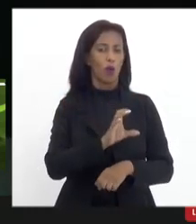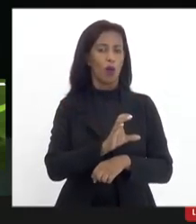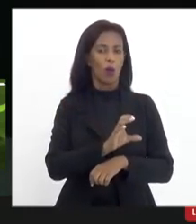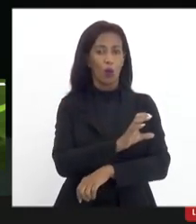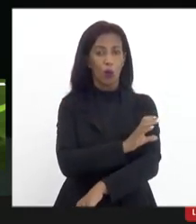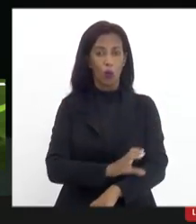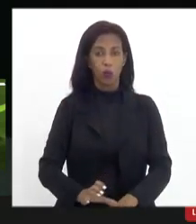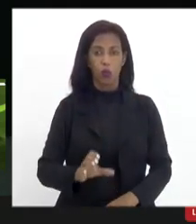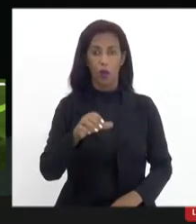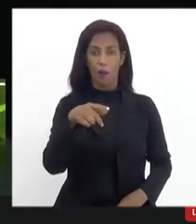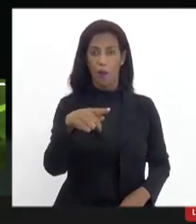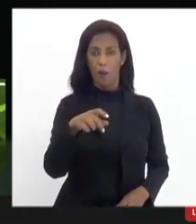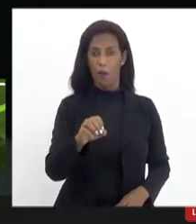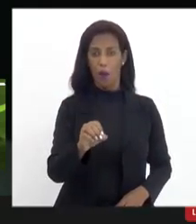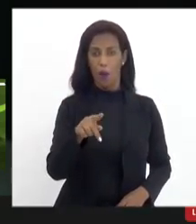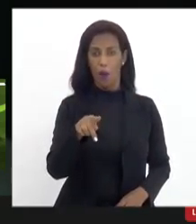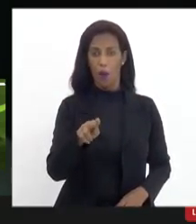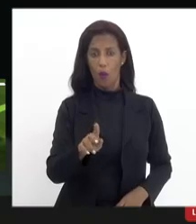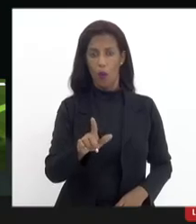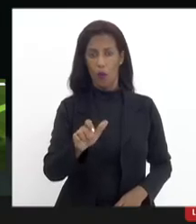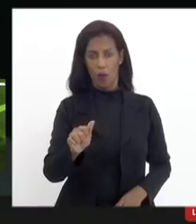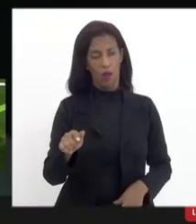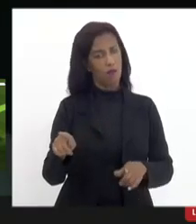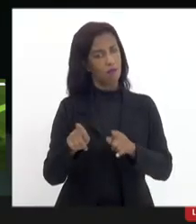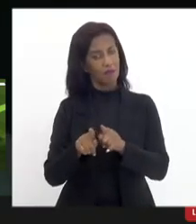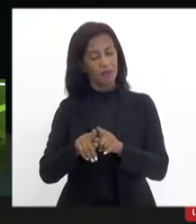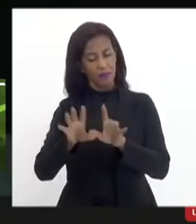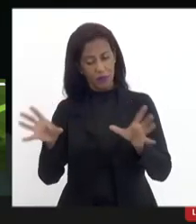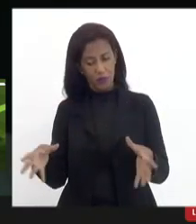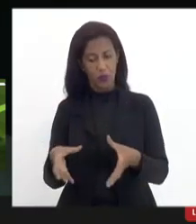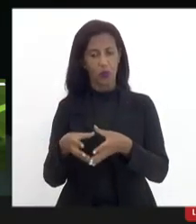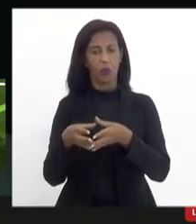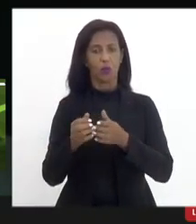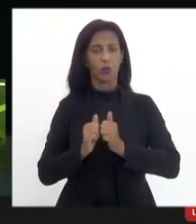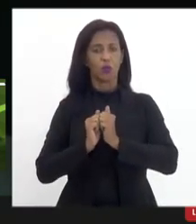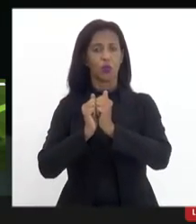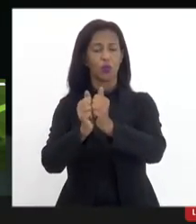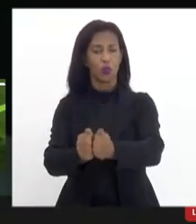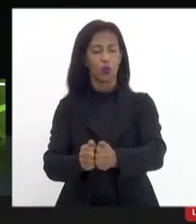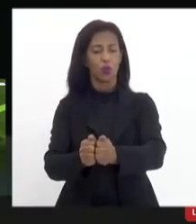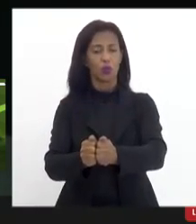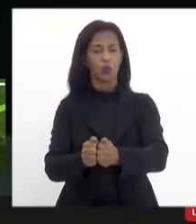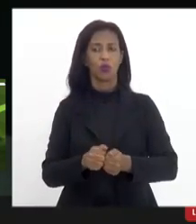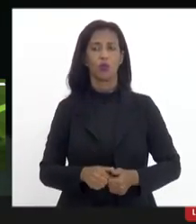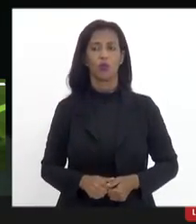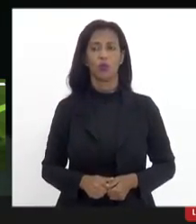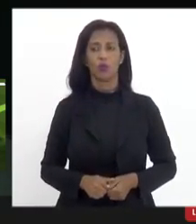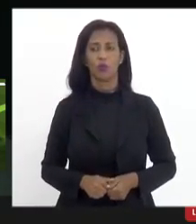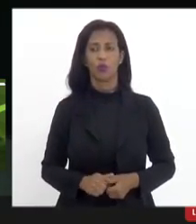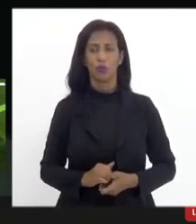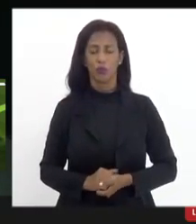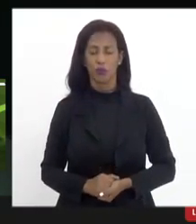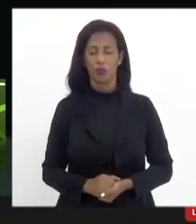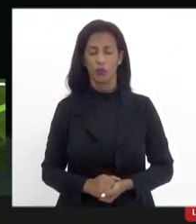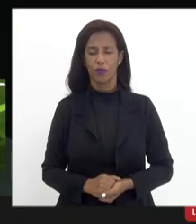eles estão indo um grande